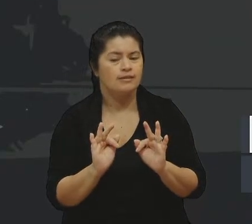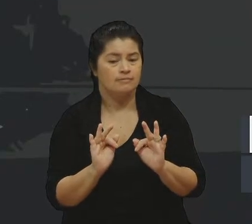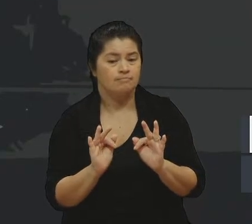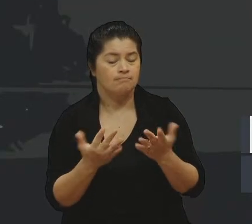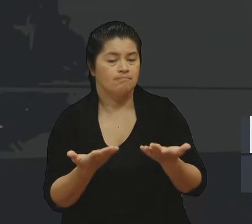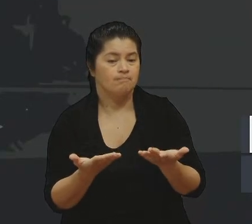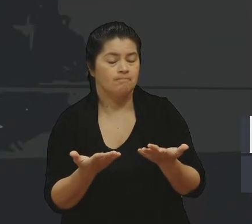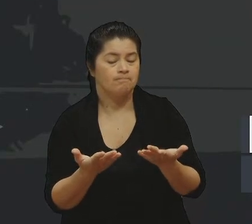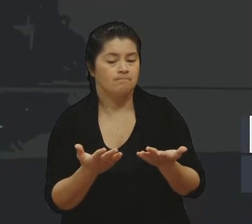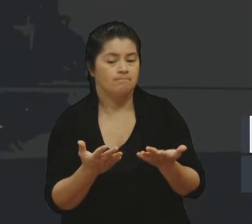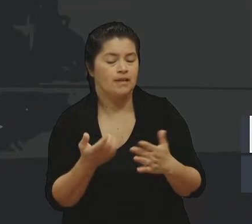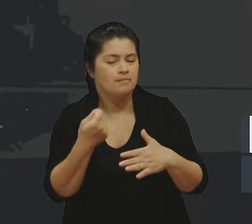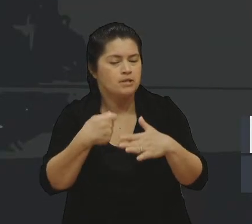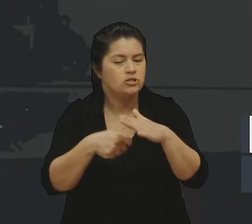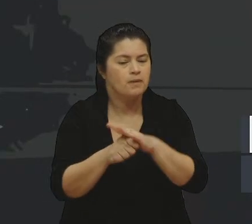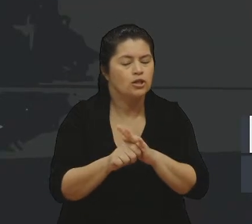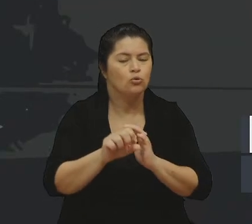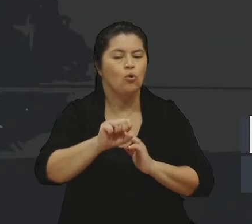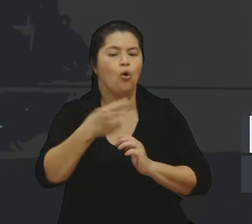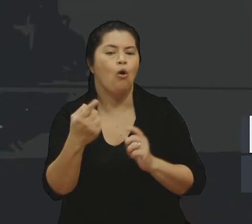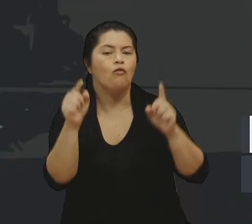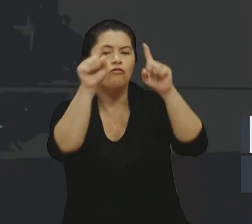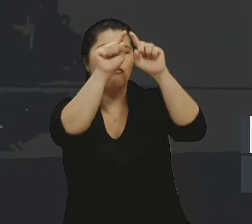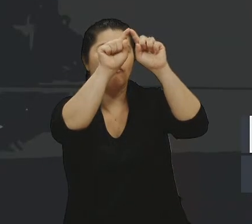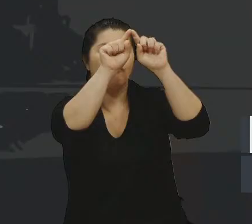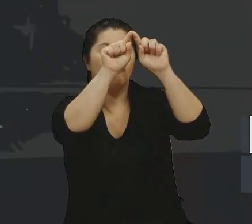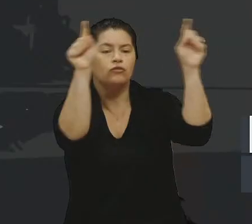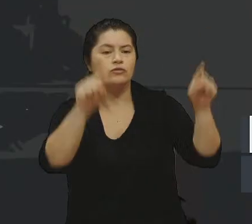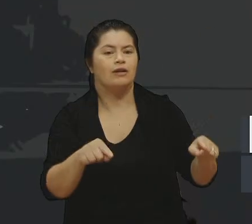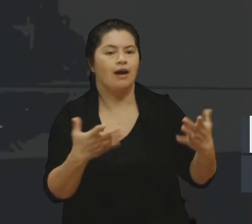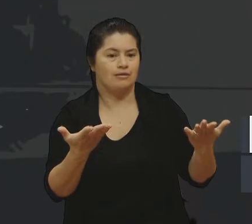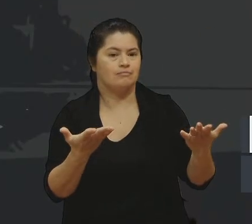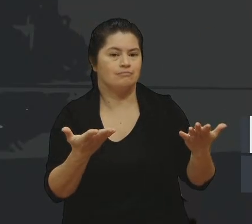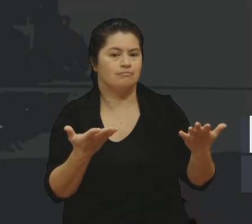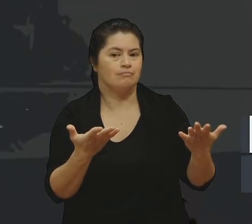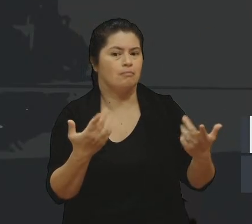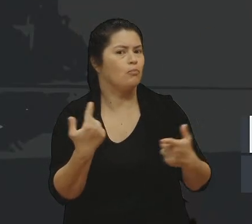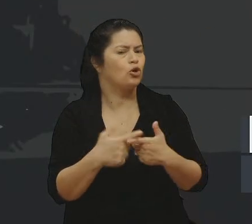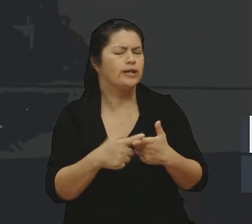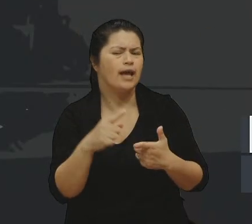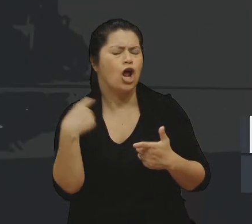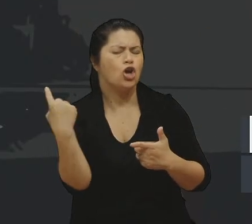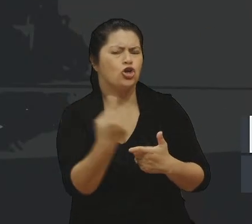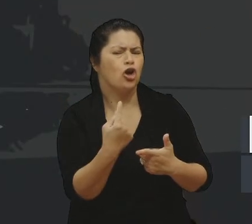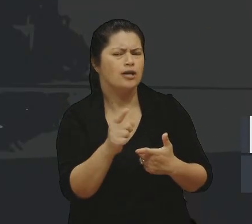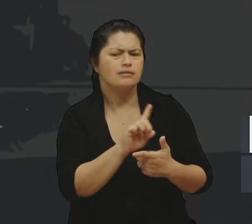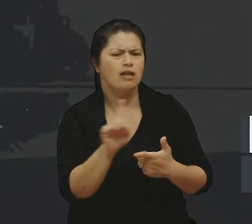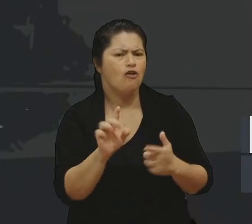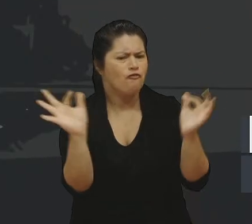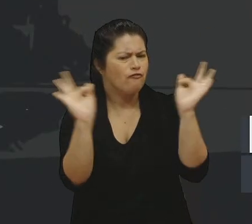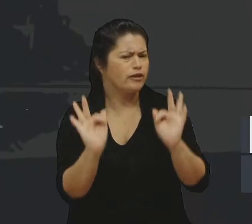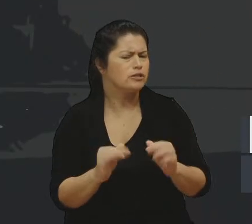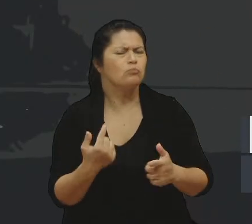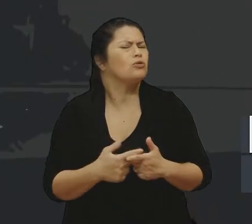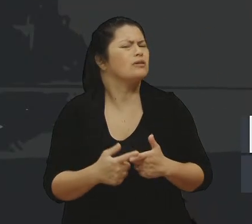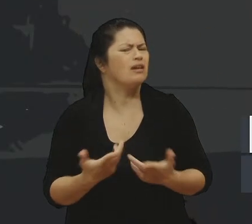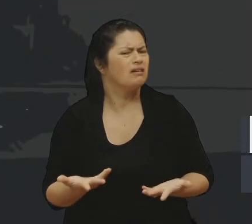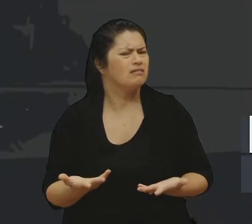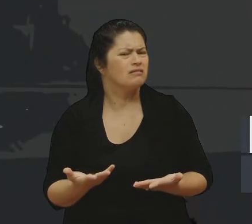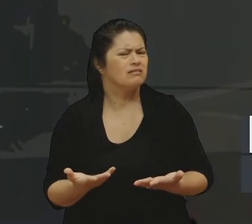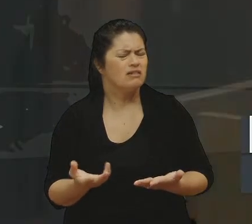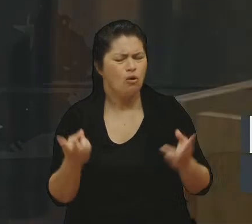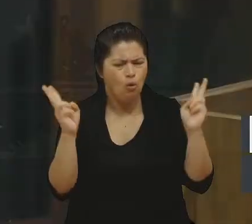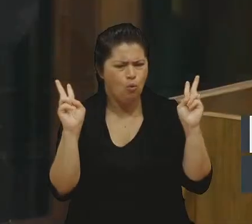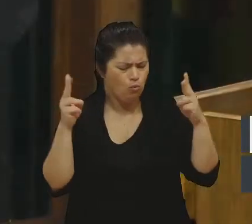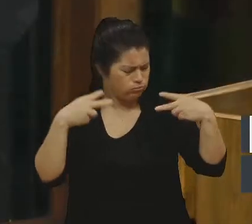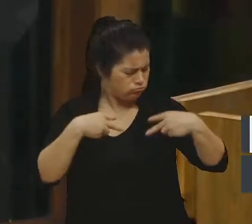o nosso empreendimento. E se a gente não for feliz, por que não estamos sendo felizes? Essa é a pergunta que vocês têm que fazer. Porque